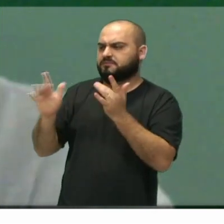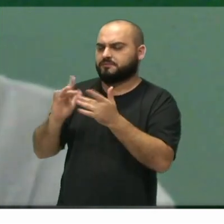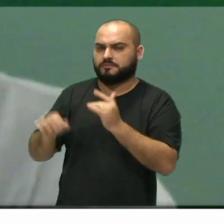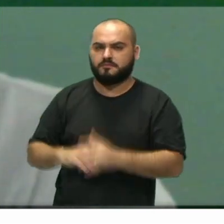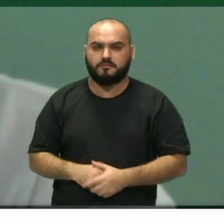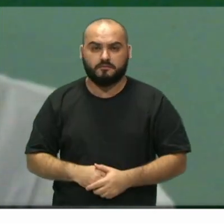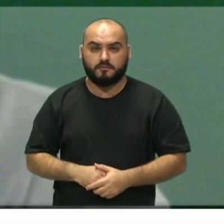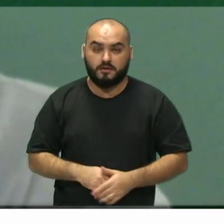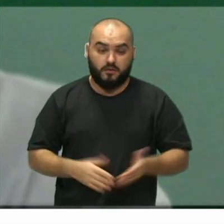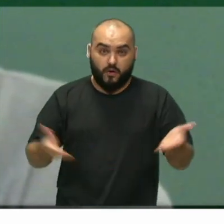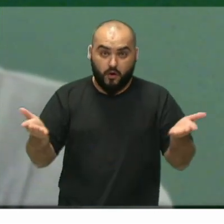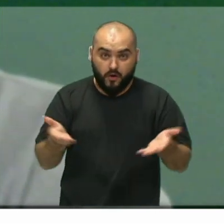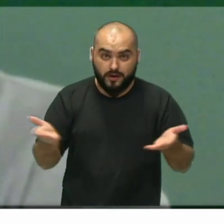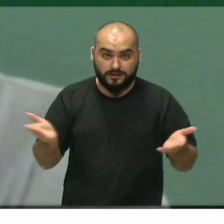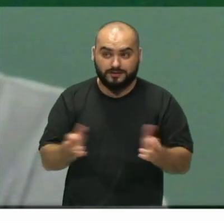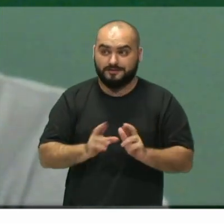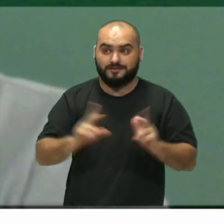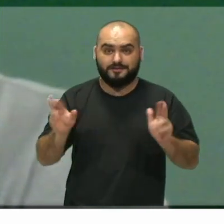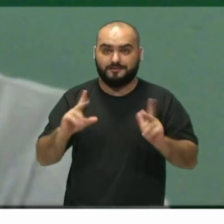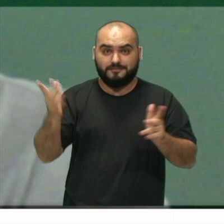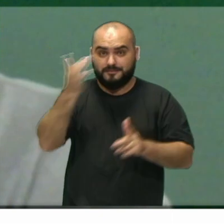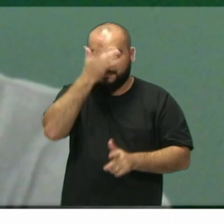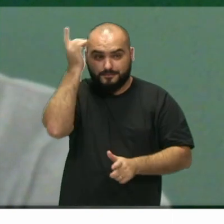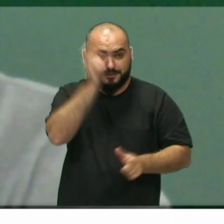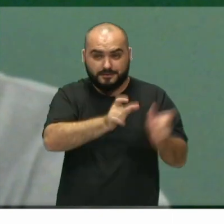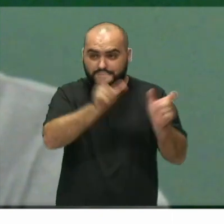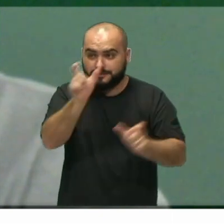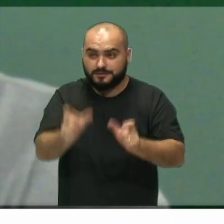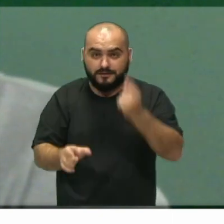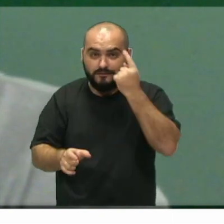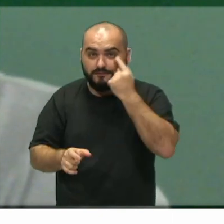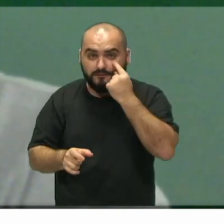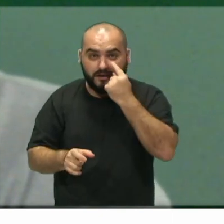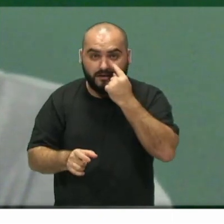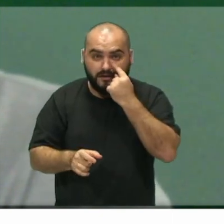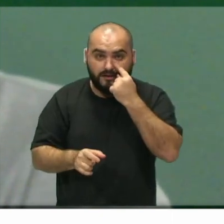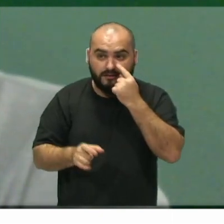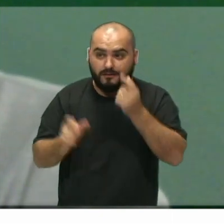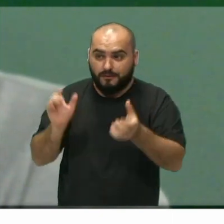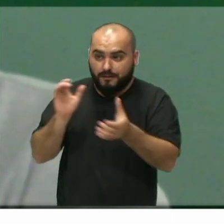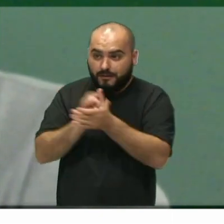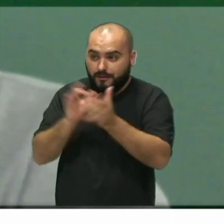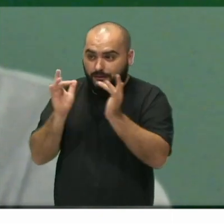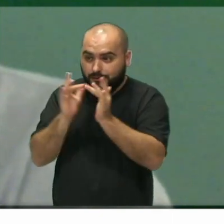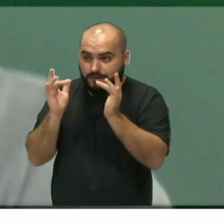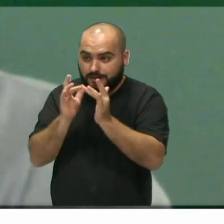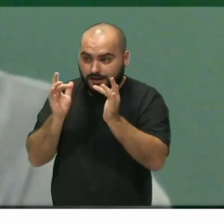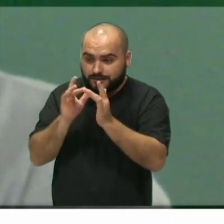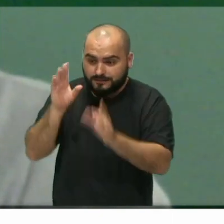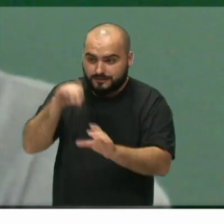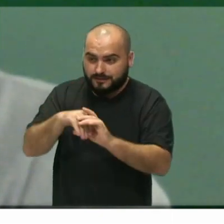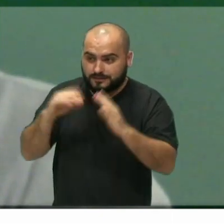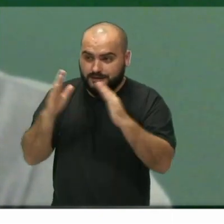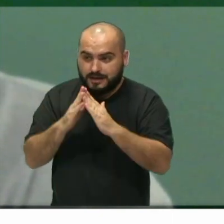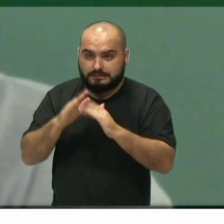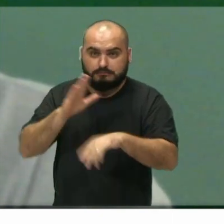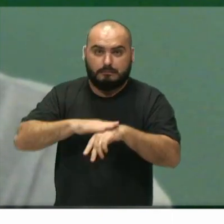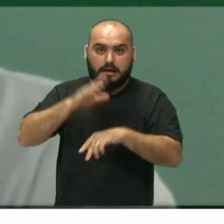sendo antecipado, as pessoas estão se dando conta, estão se obrigando a conviver mais com quem está dentro de casa de uma forma mais